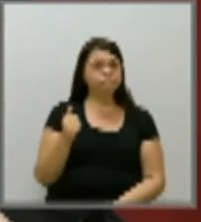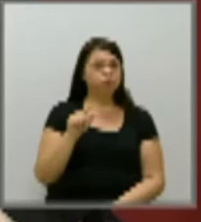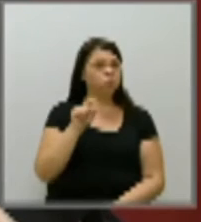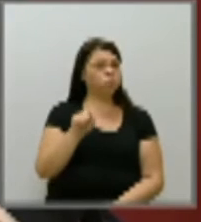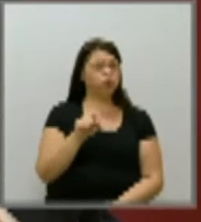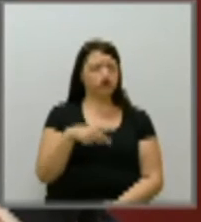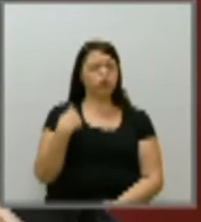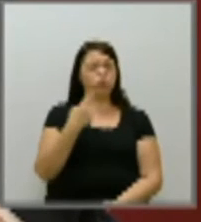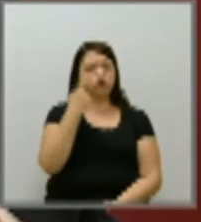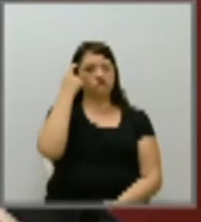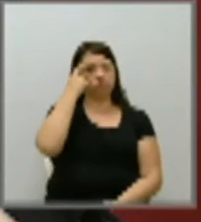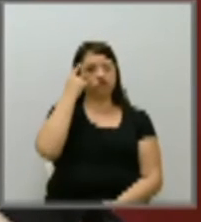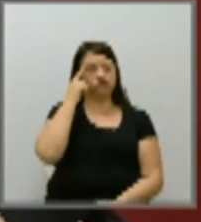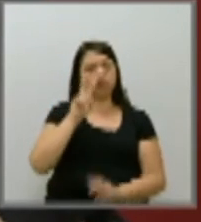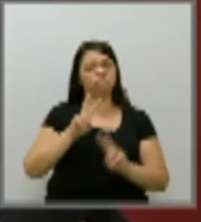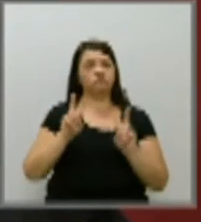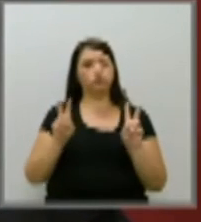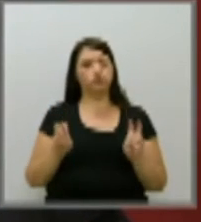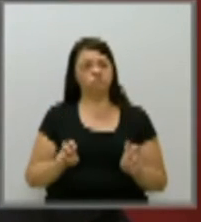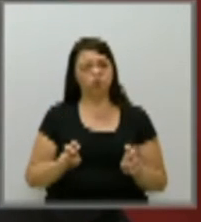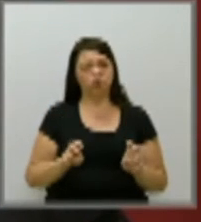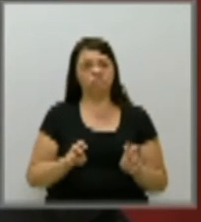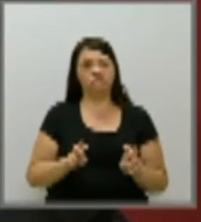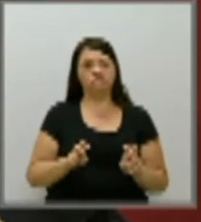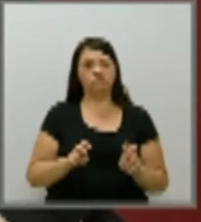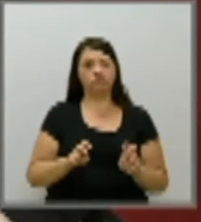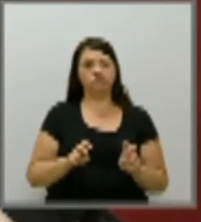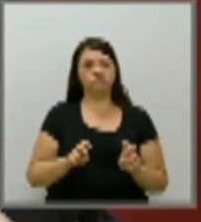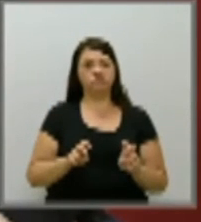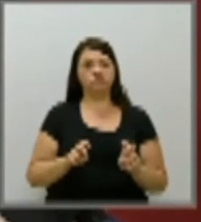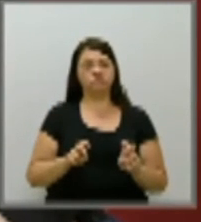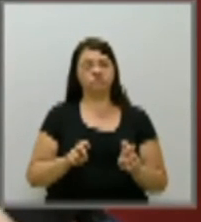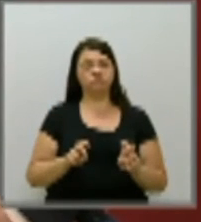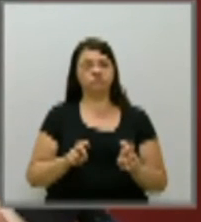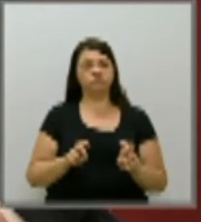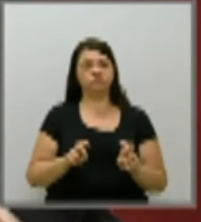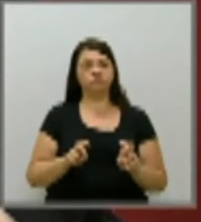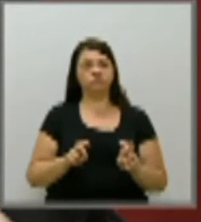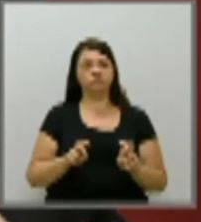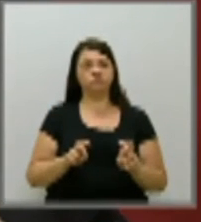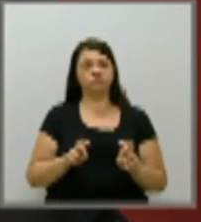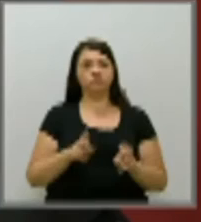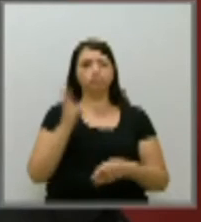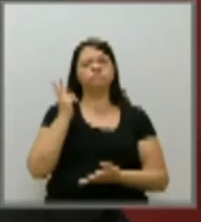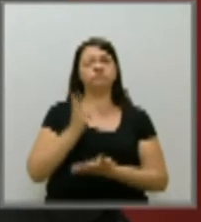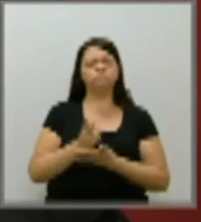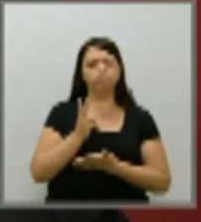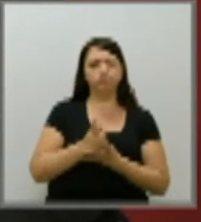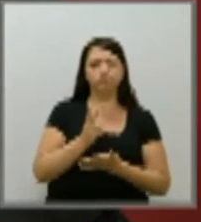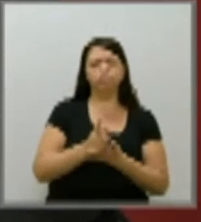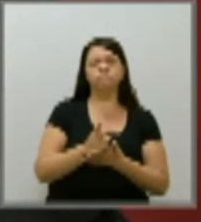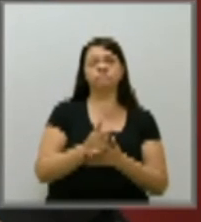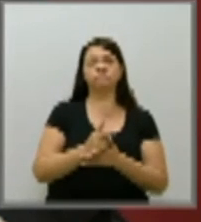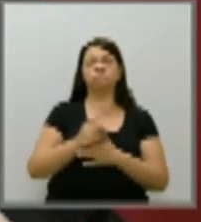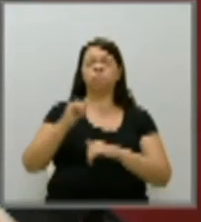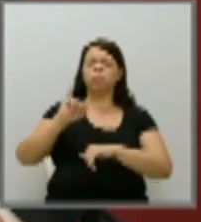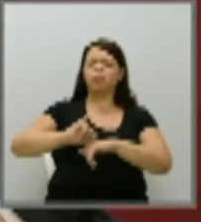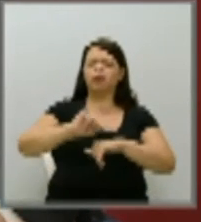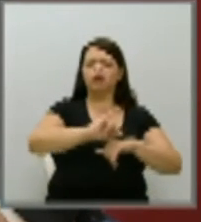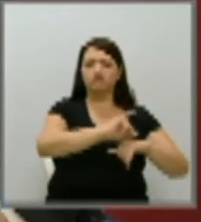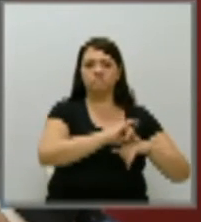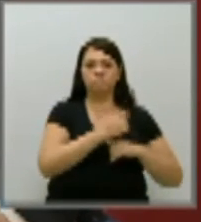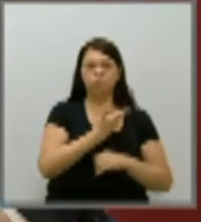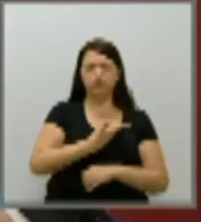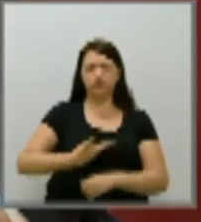nós pensamos a respeito da questão da preservação do patrimônio público e